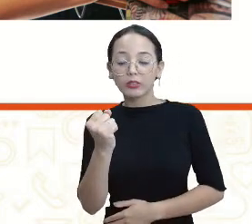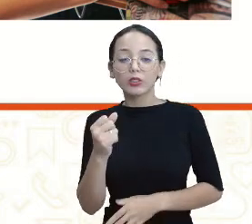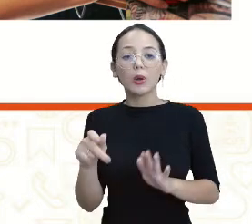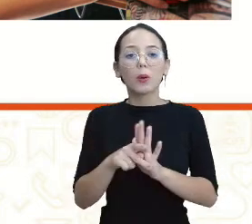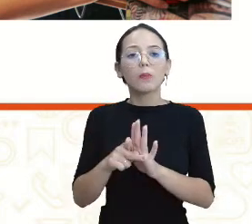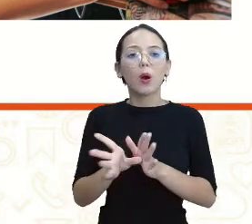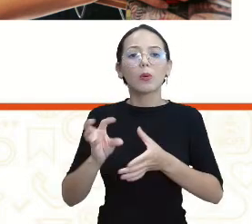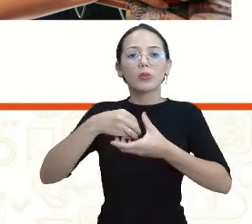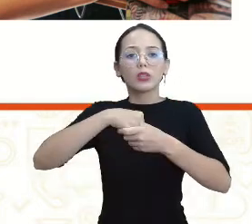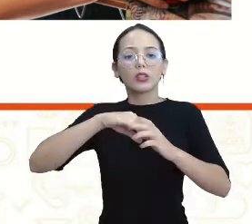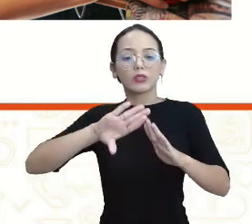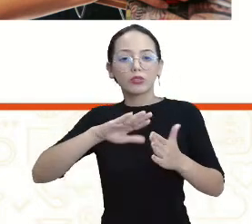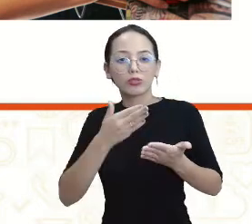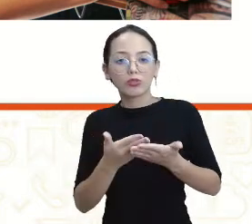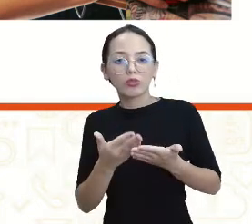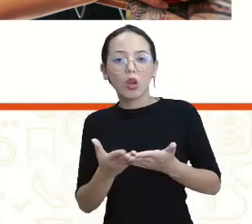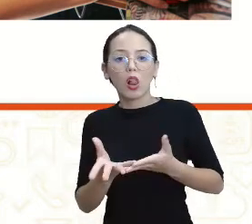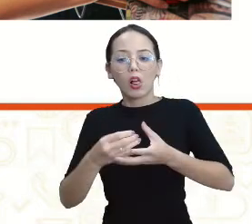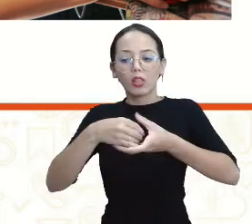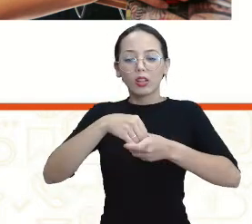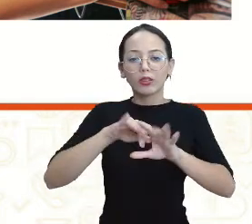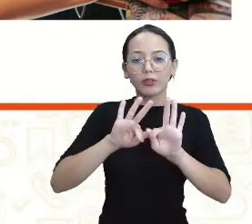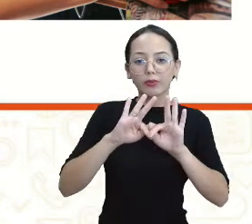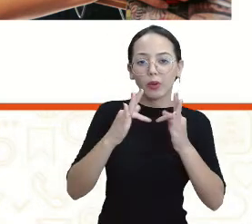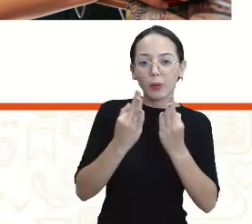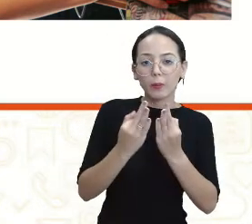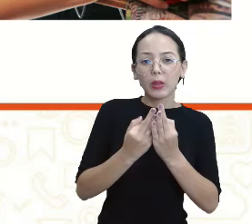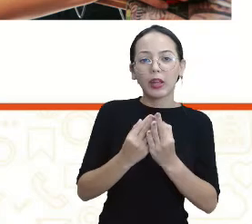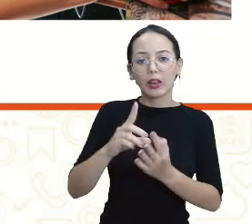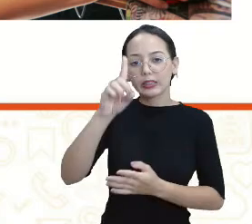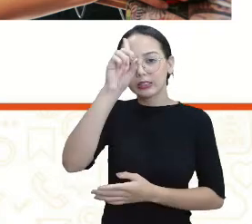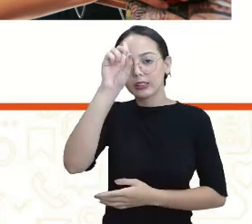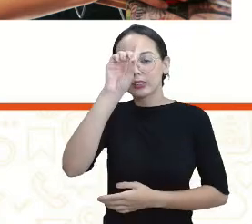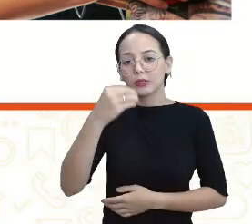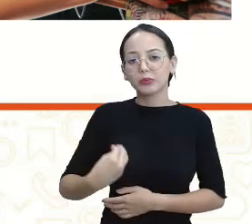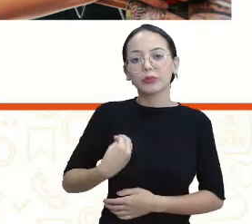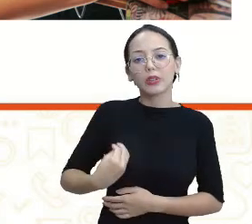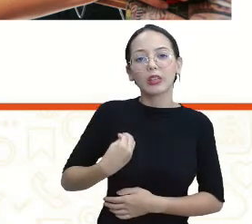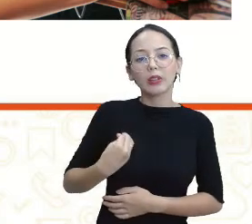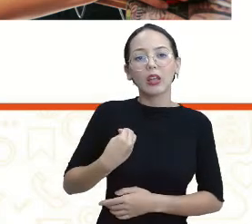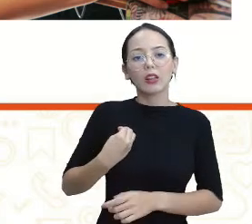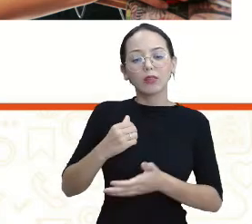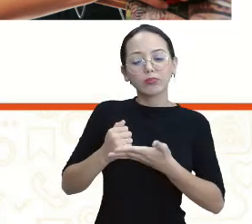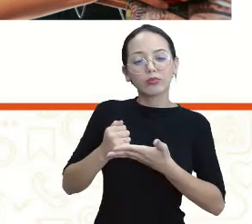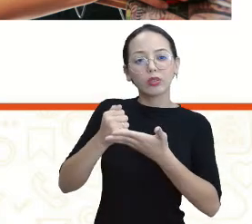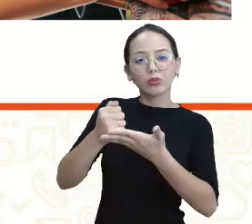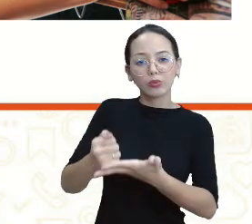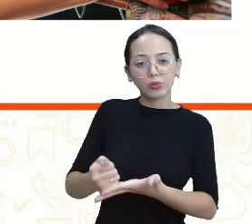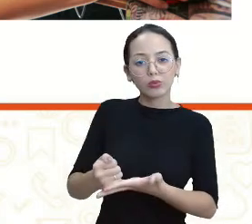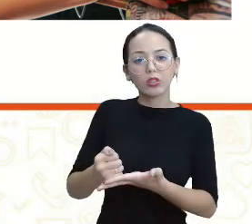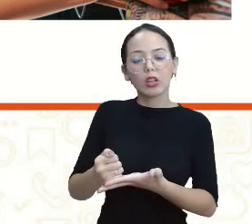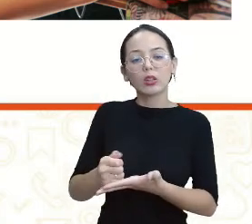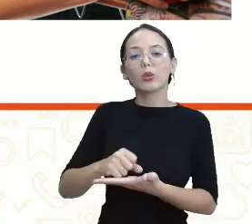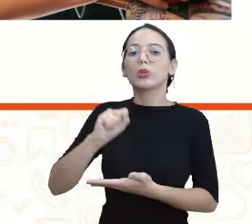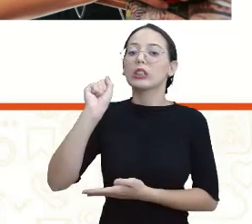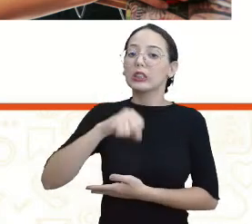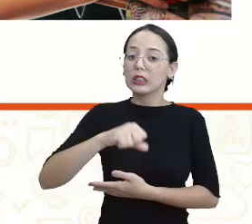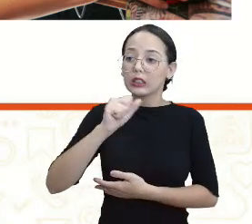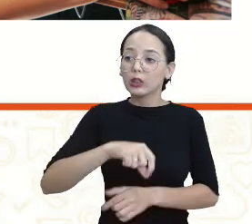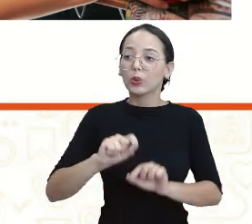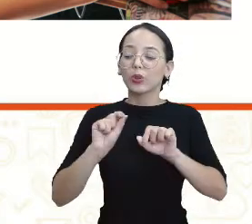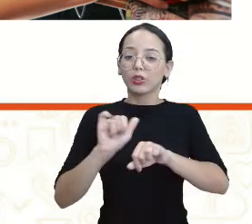aí na escola, estão aí nas famílias, que estão aí no dia a dia, dando esse suporte, sim, como